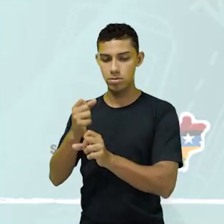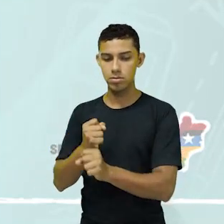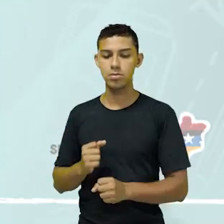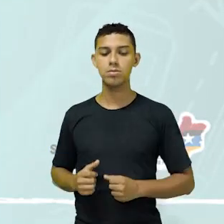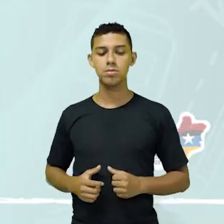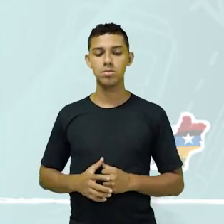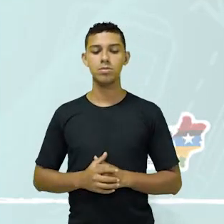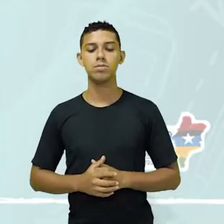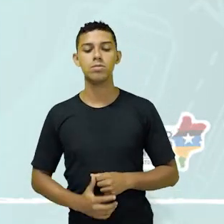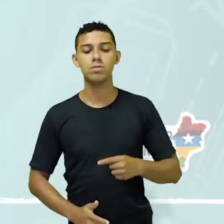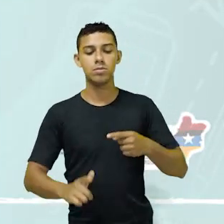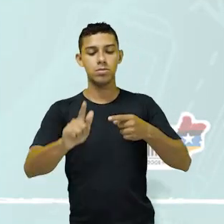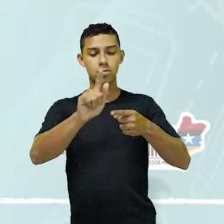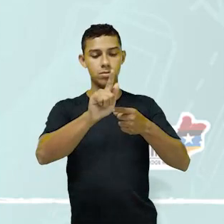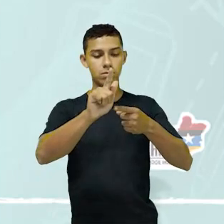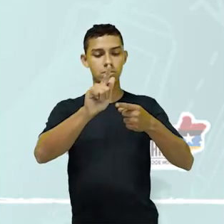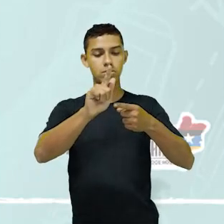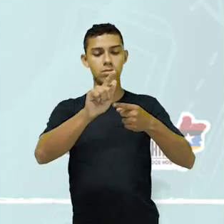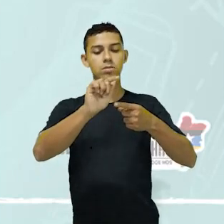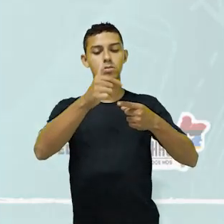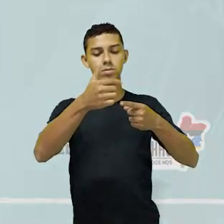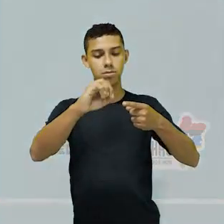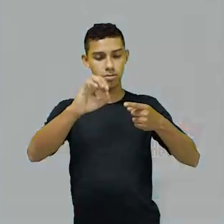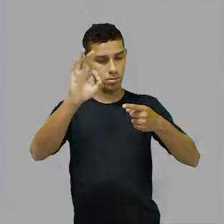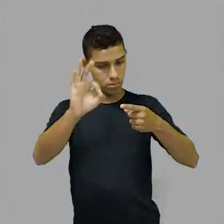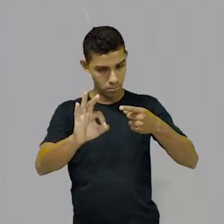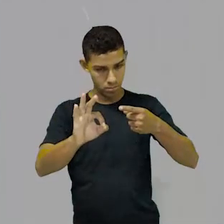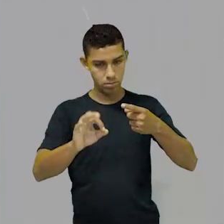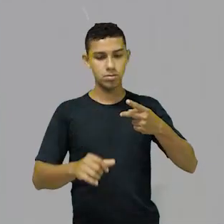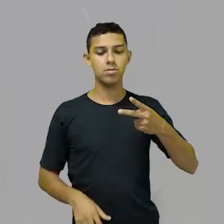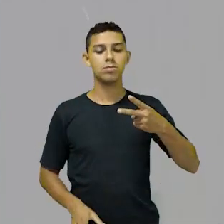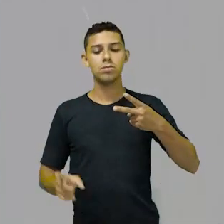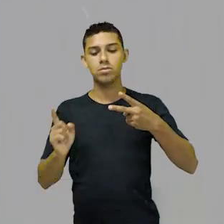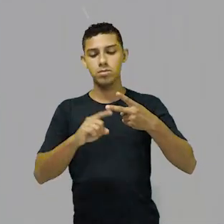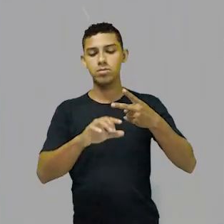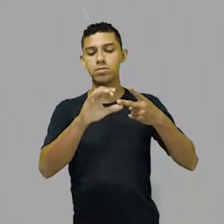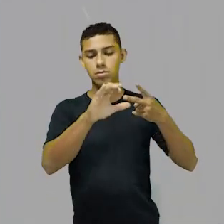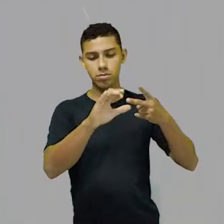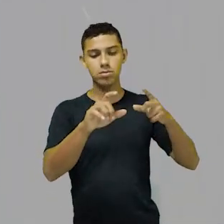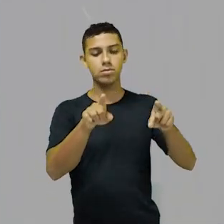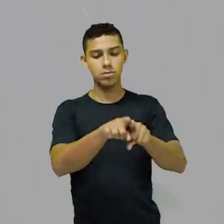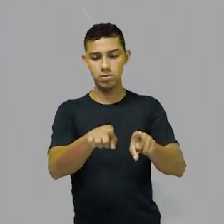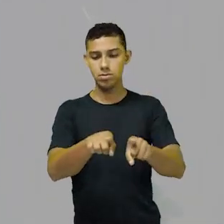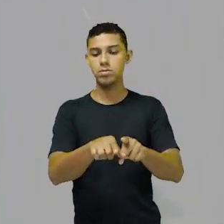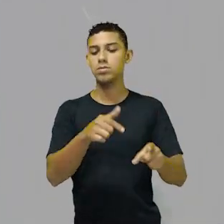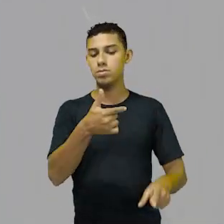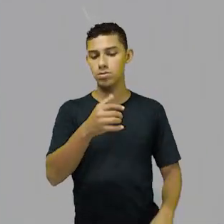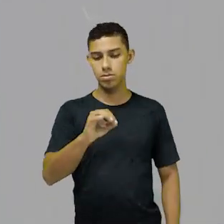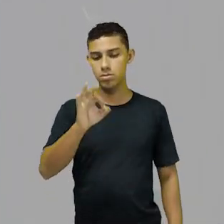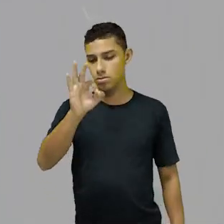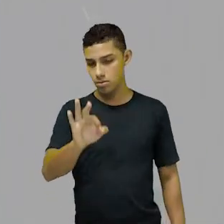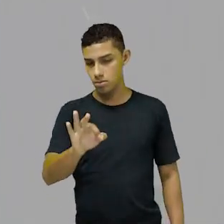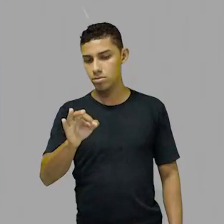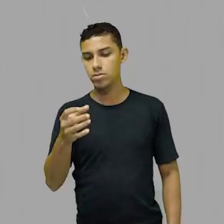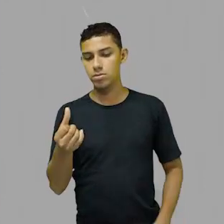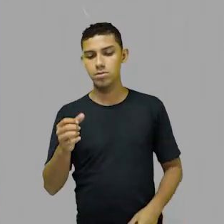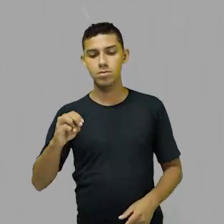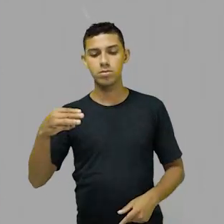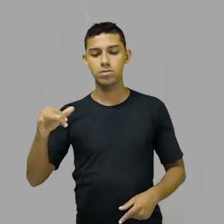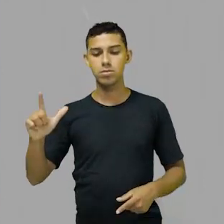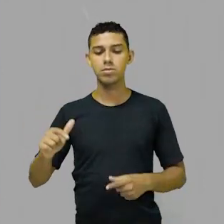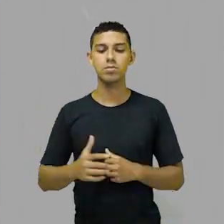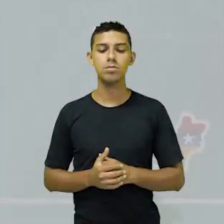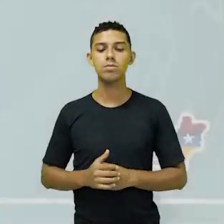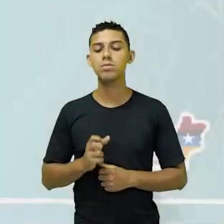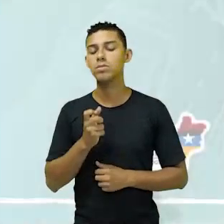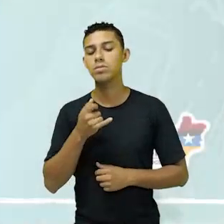Ó, guanina é 20% de 6.000, citosina também vai ser 20% de 6.000.